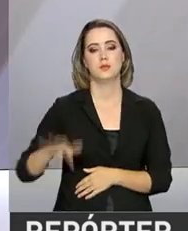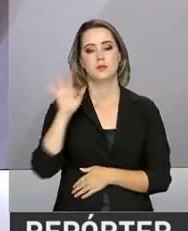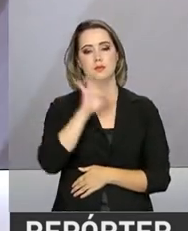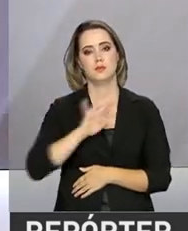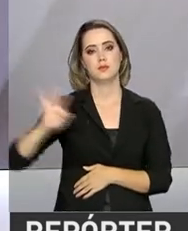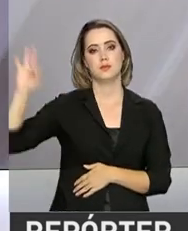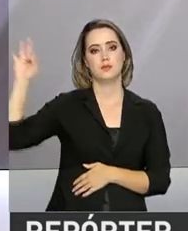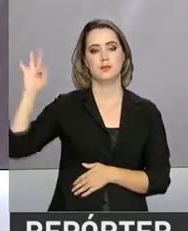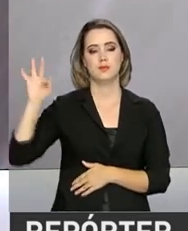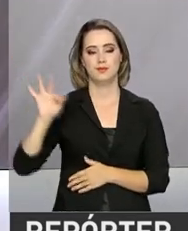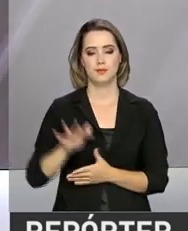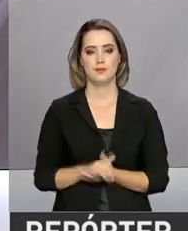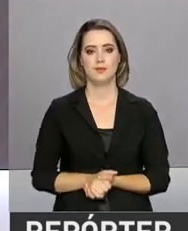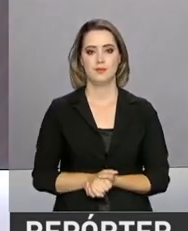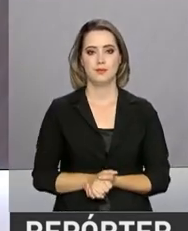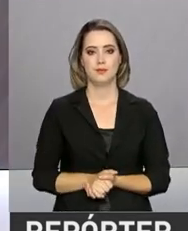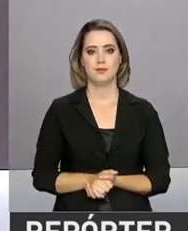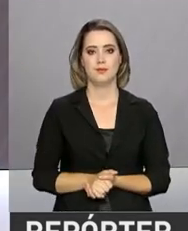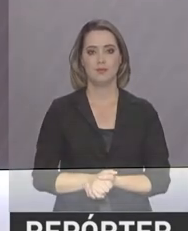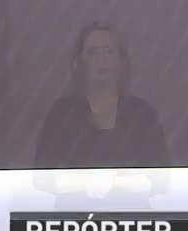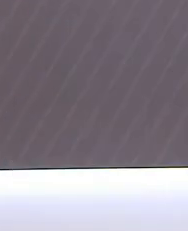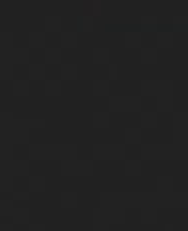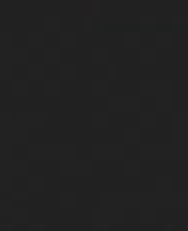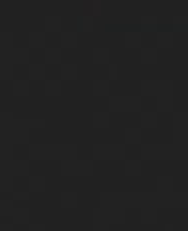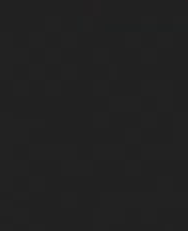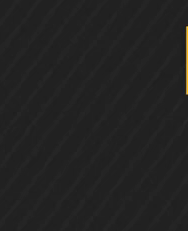nbr a tv do governo federal